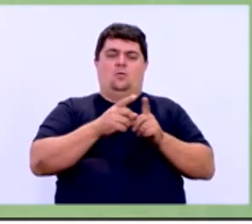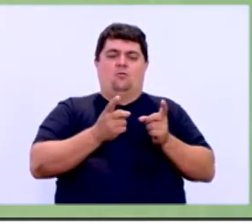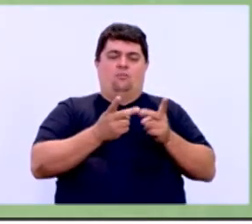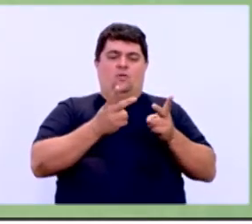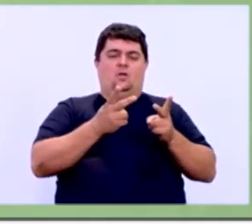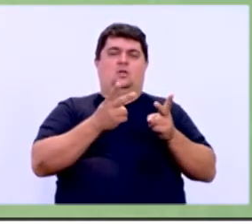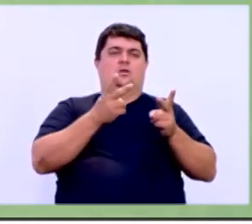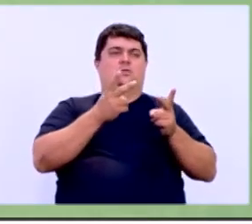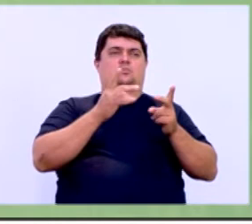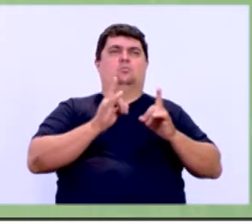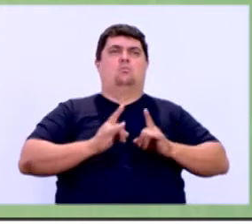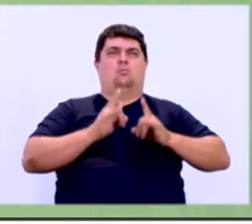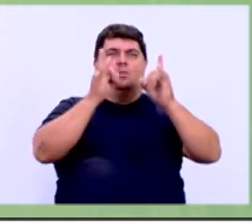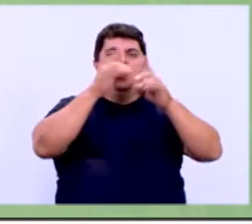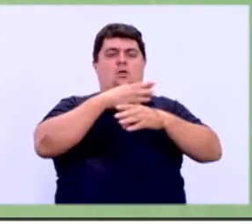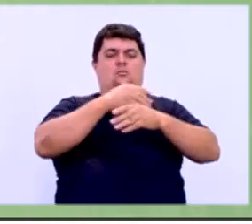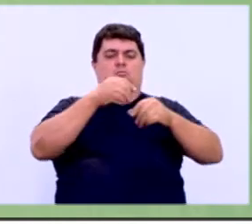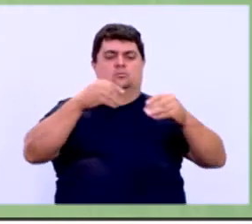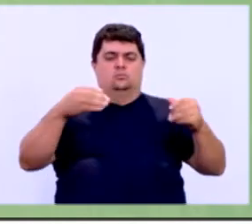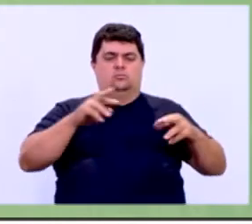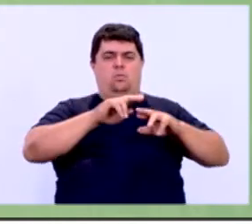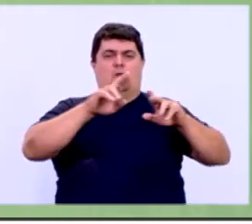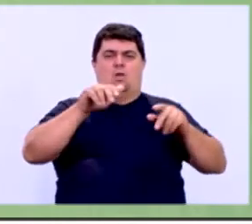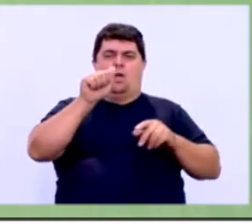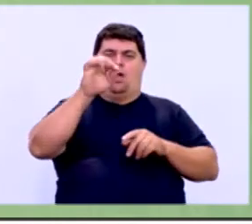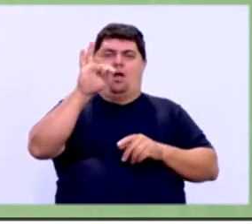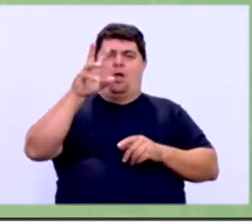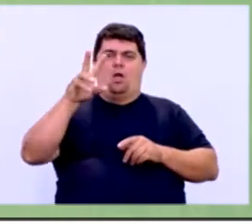ativos também é uma fonte de